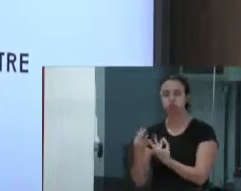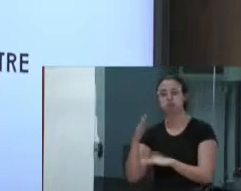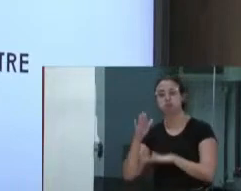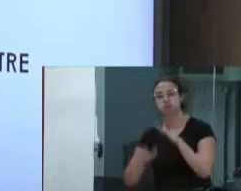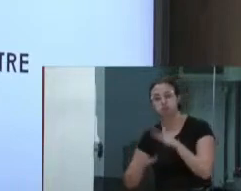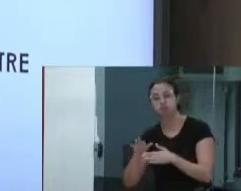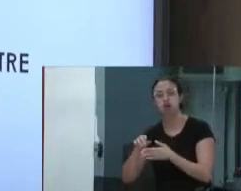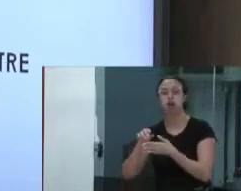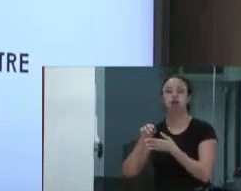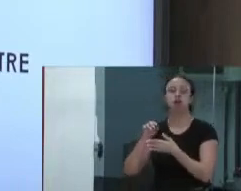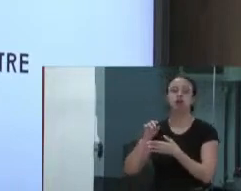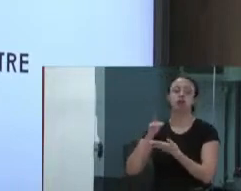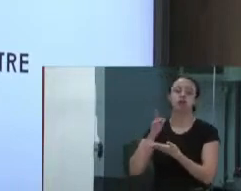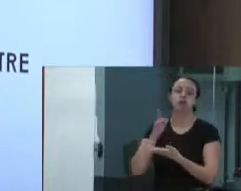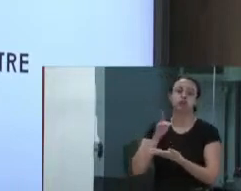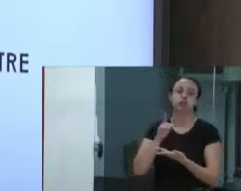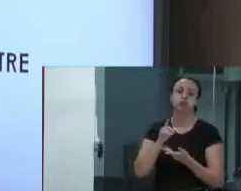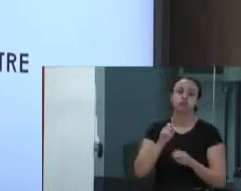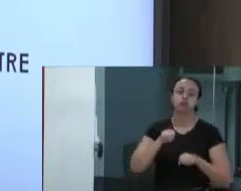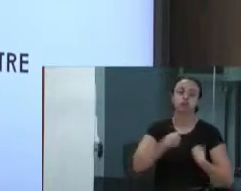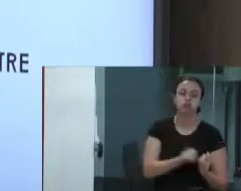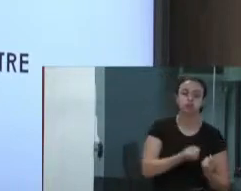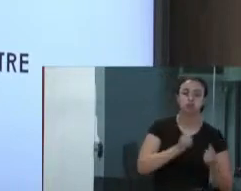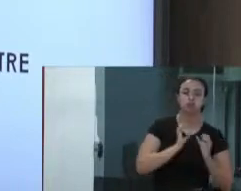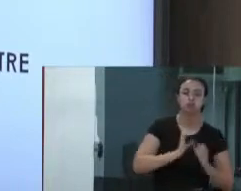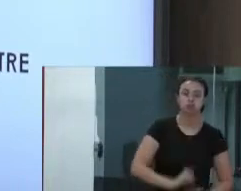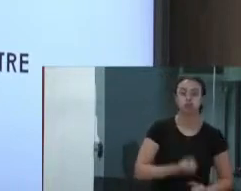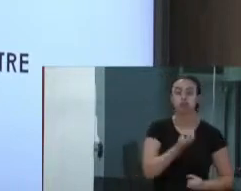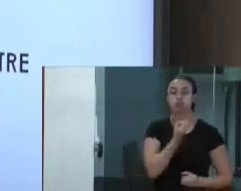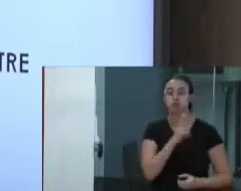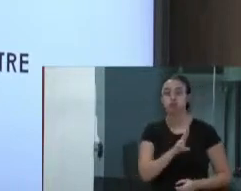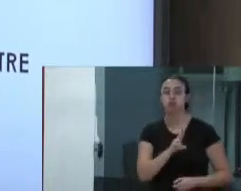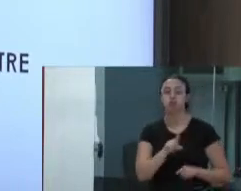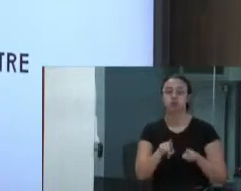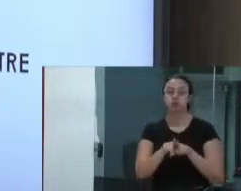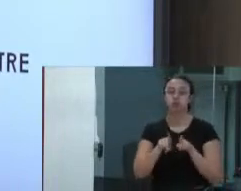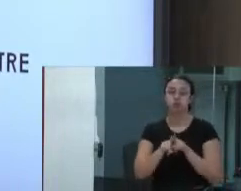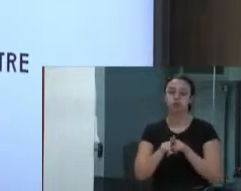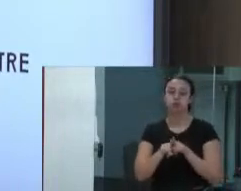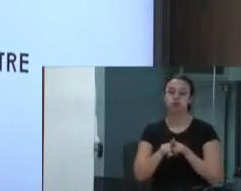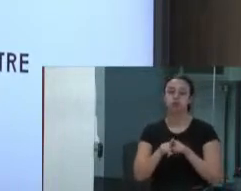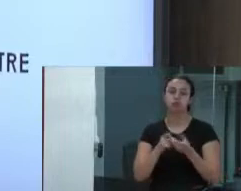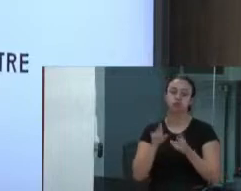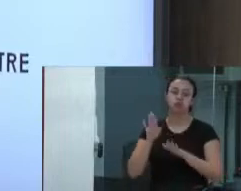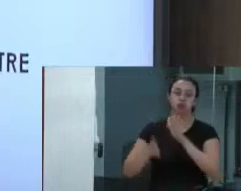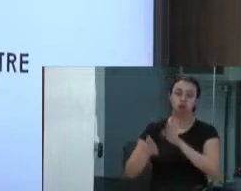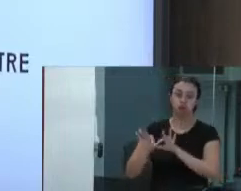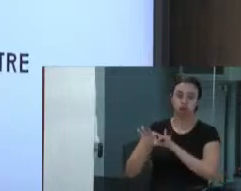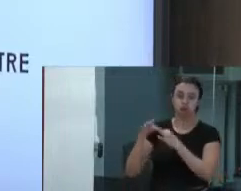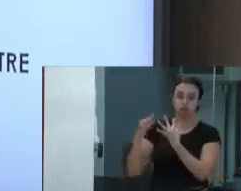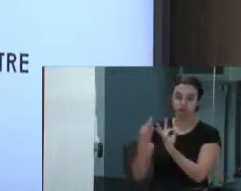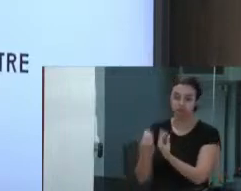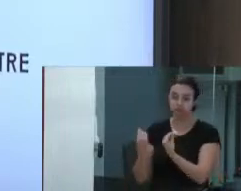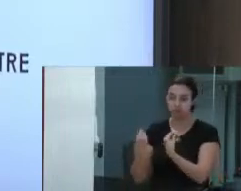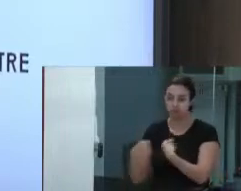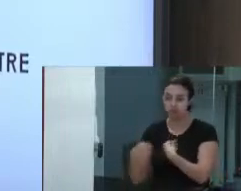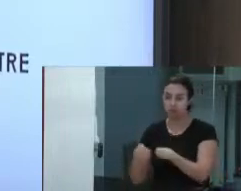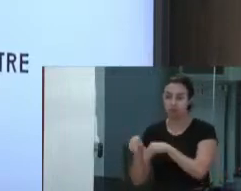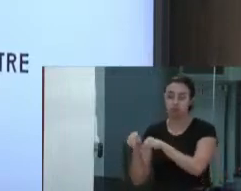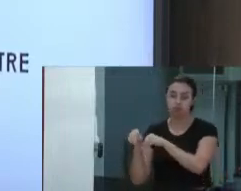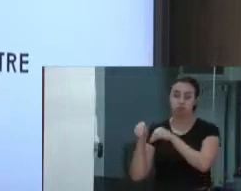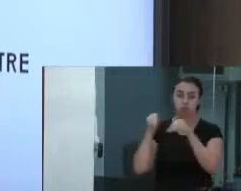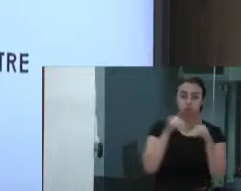algum critério, defesa civil, ou, né, mediante aí a retirada dela compulsória para algum